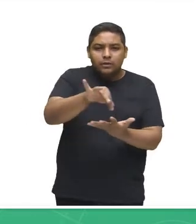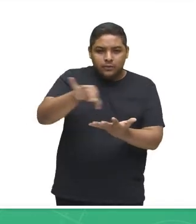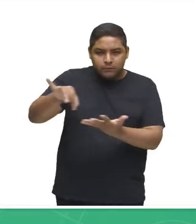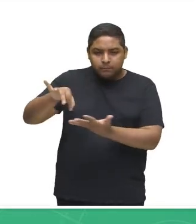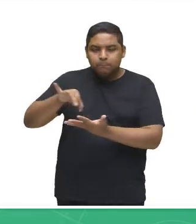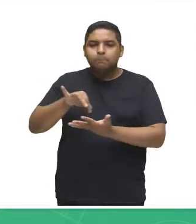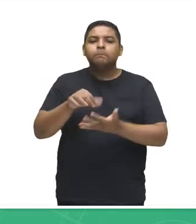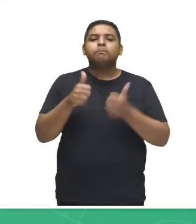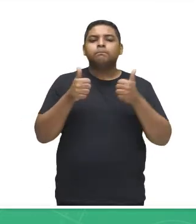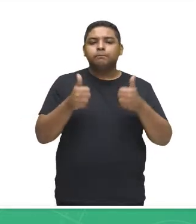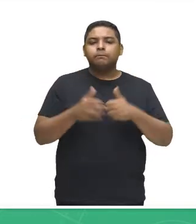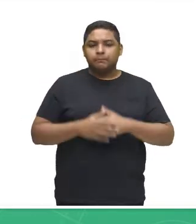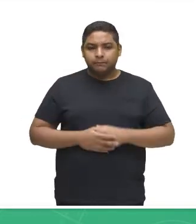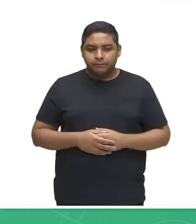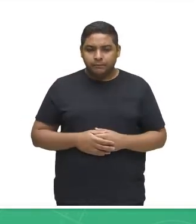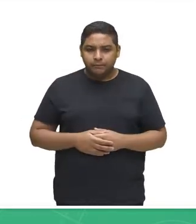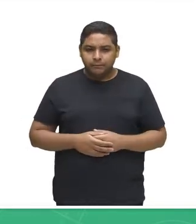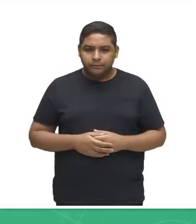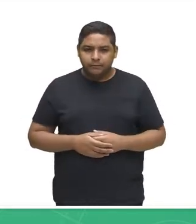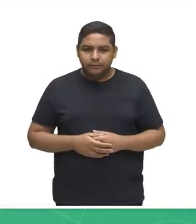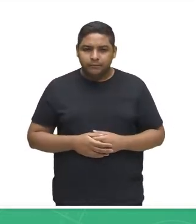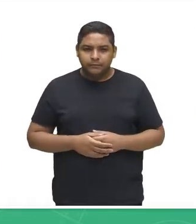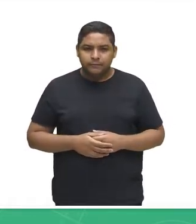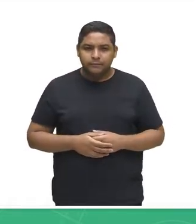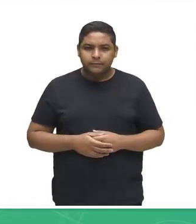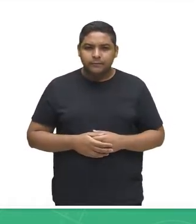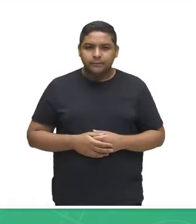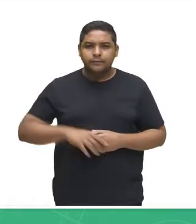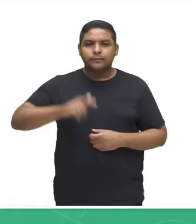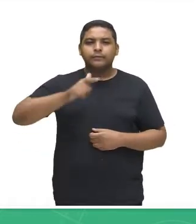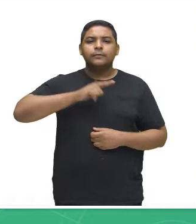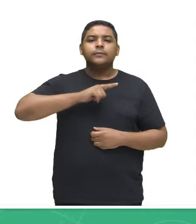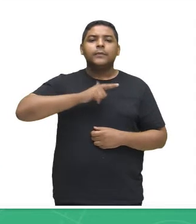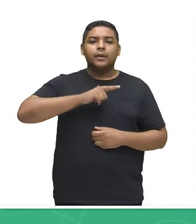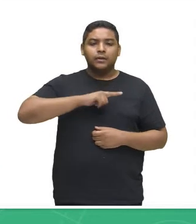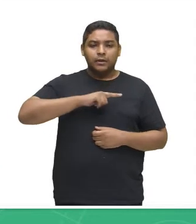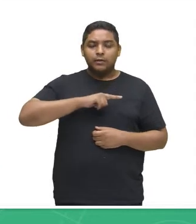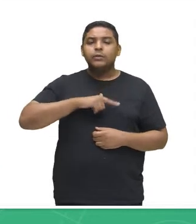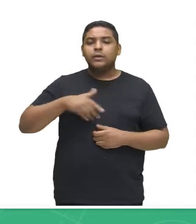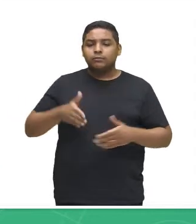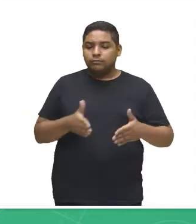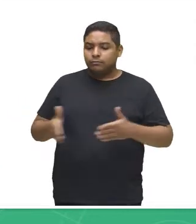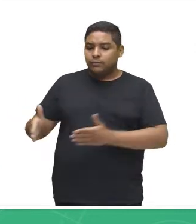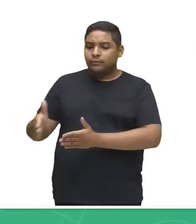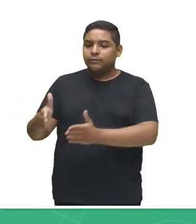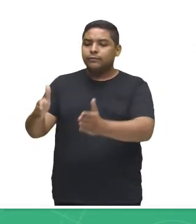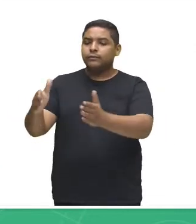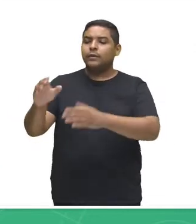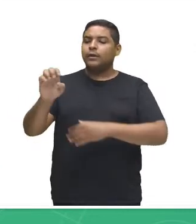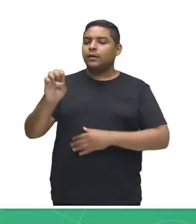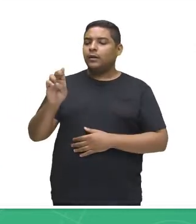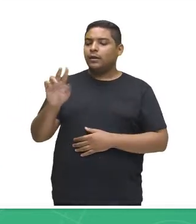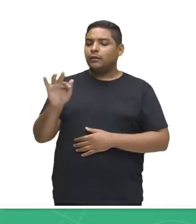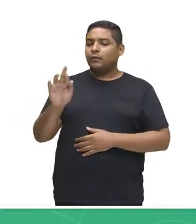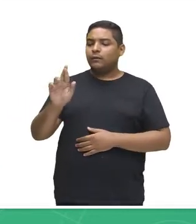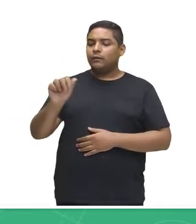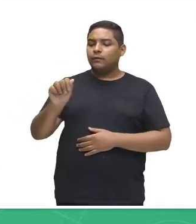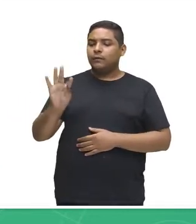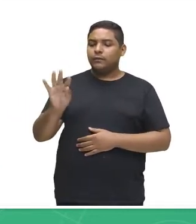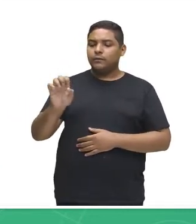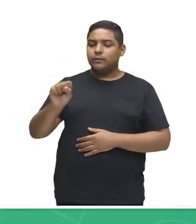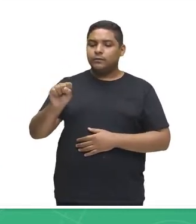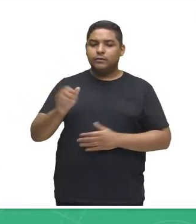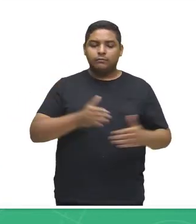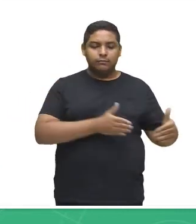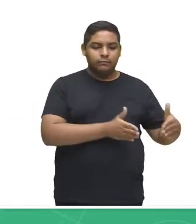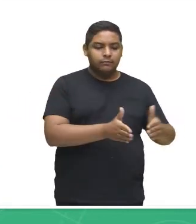só. Temos aqui, ó, o rio Eufrates, o rio Tigre. E aqui, nesse tonzinho